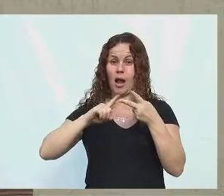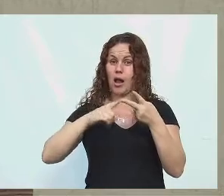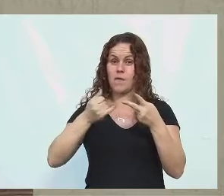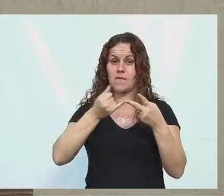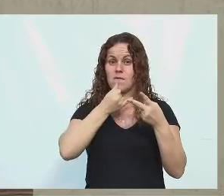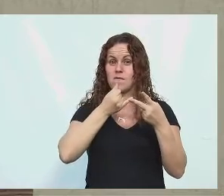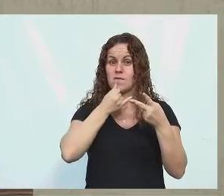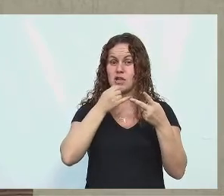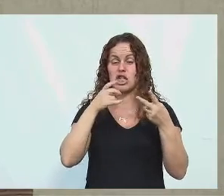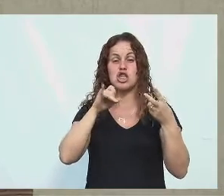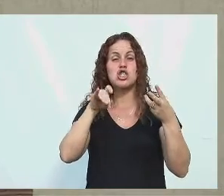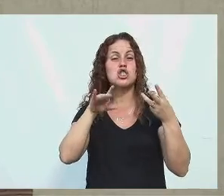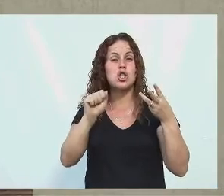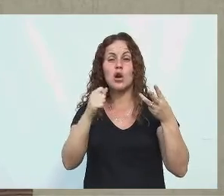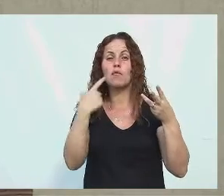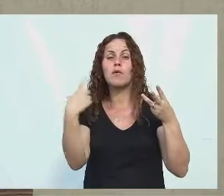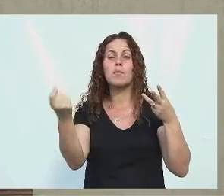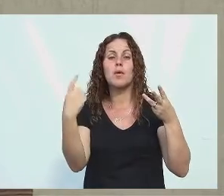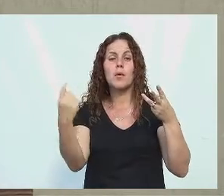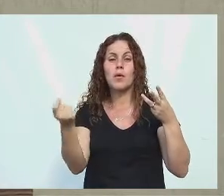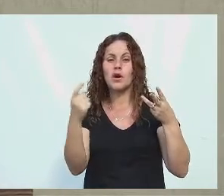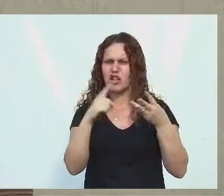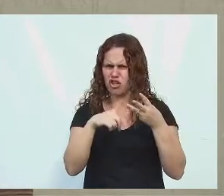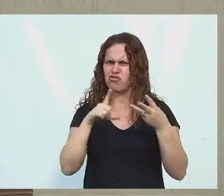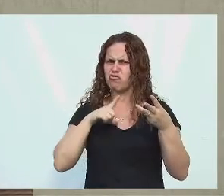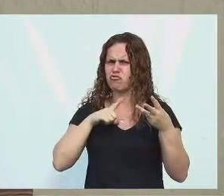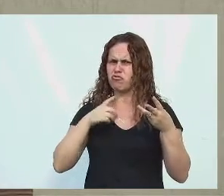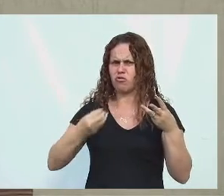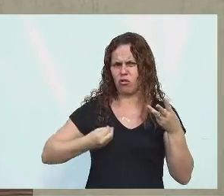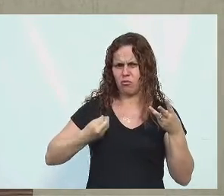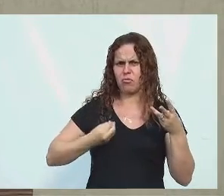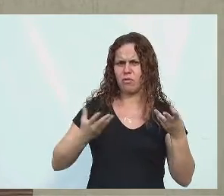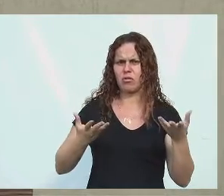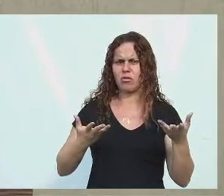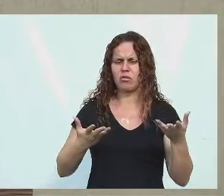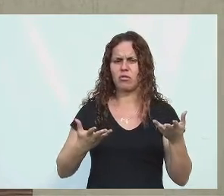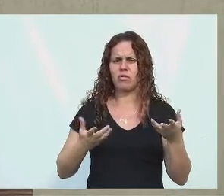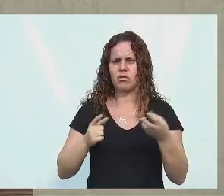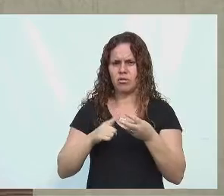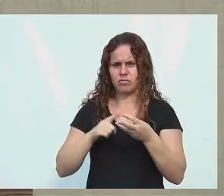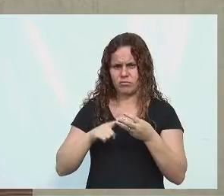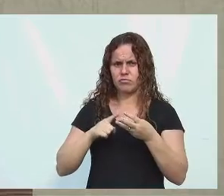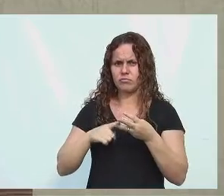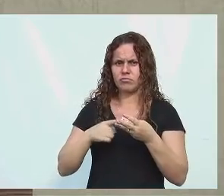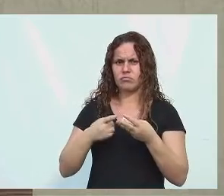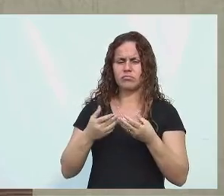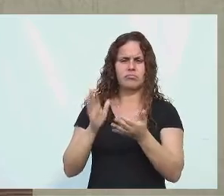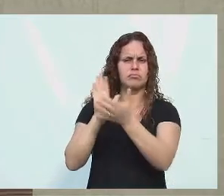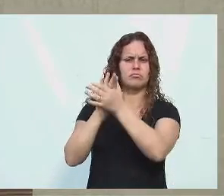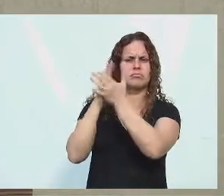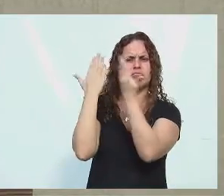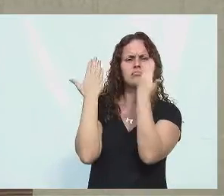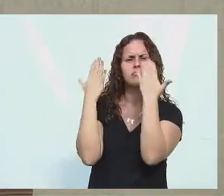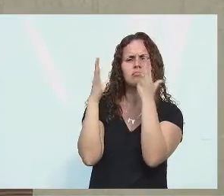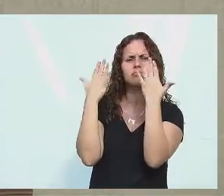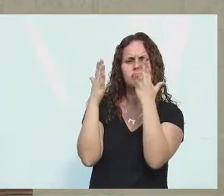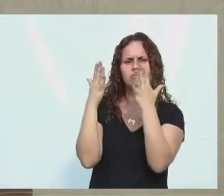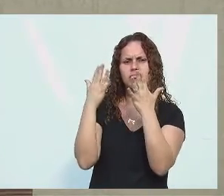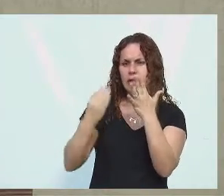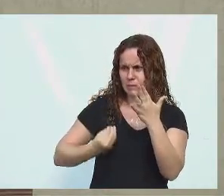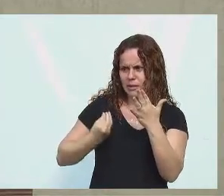do Cristiano, que não está aqui. O Cristiano acabou de sair, tinha que estar aqui, que a minha fala agora também seria para ele, parabenizá-lo. Ele está aí?